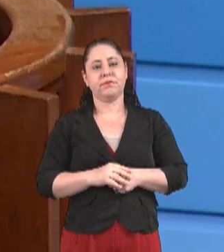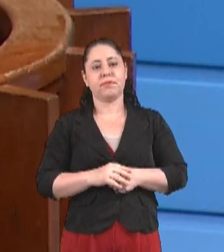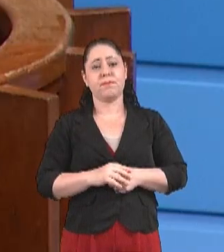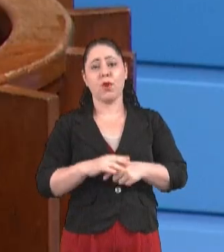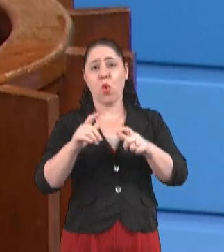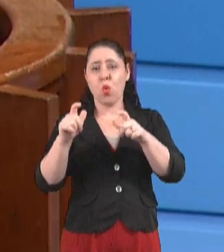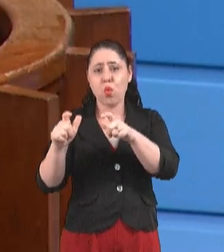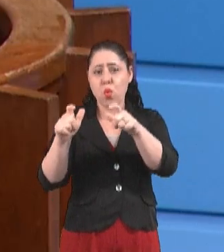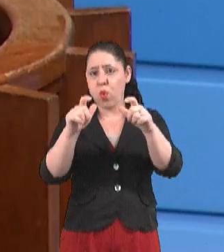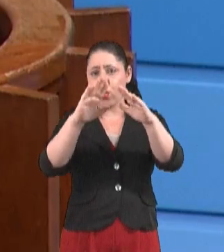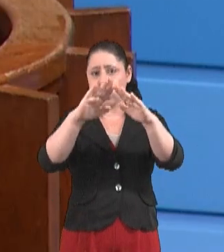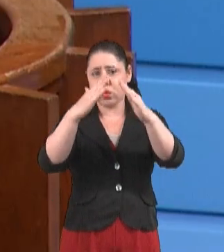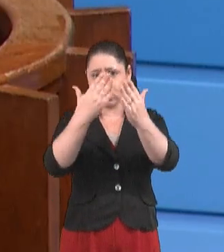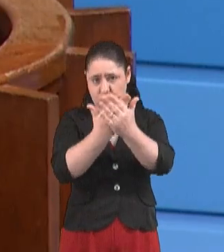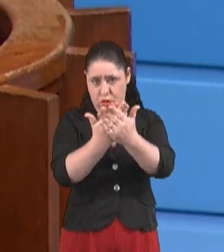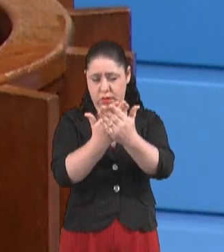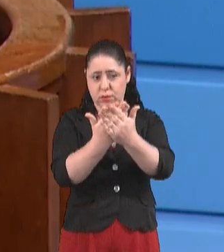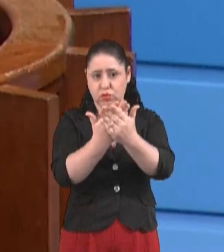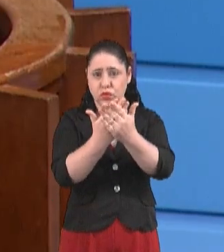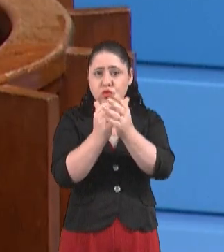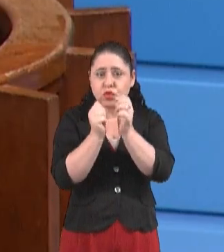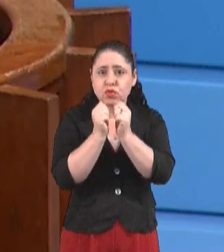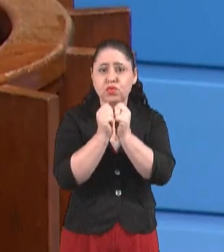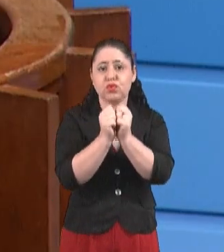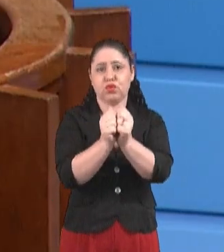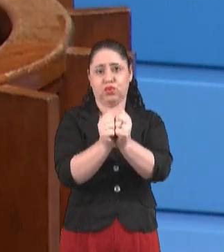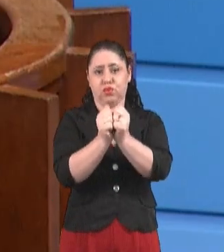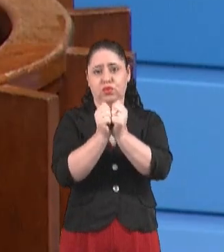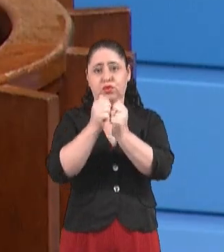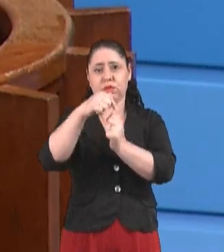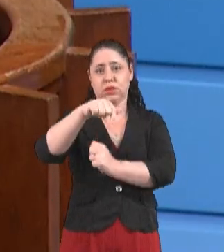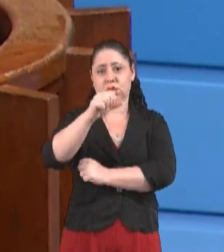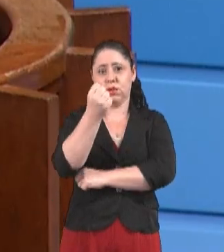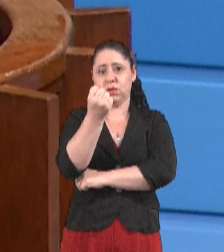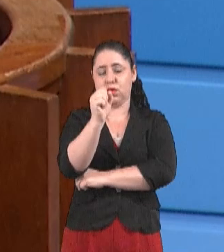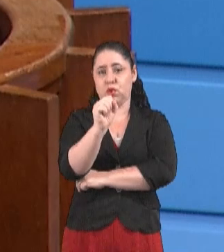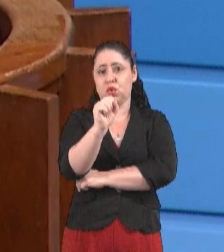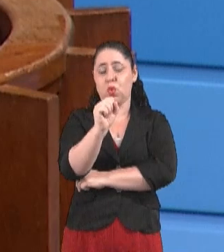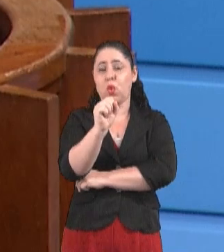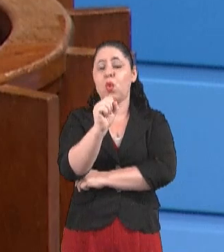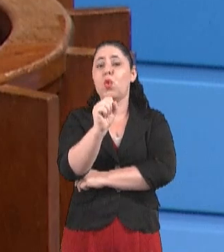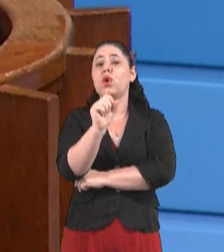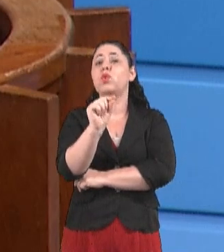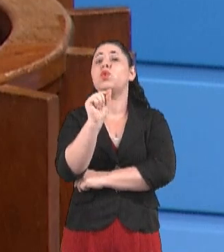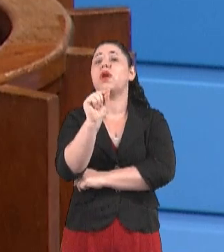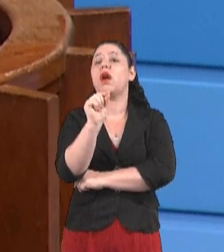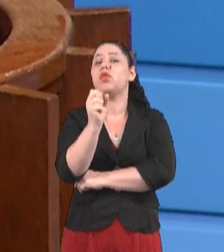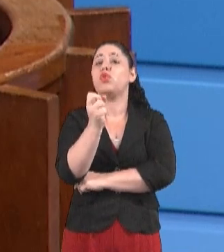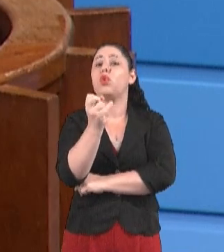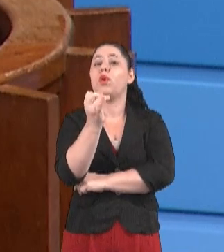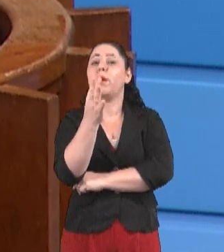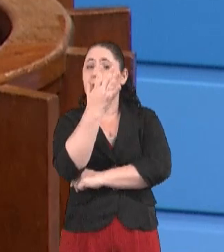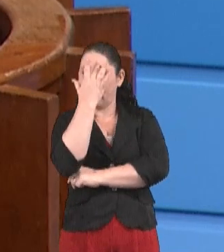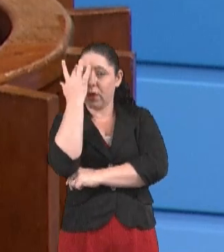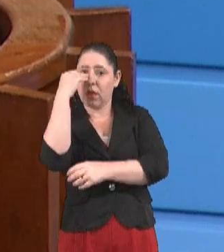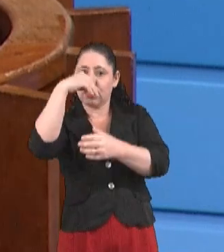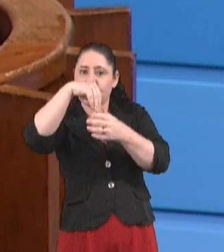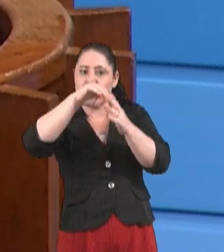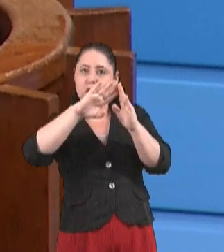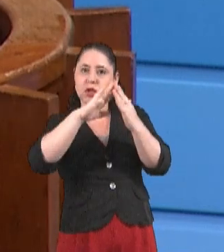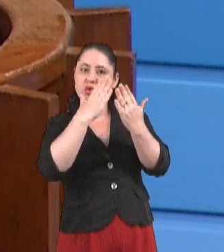Estabelecimentos de ensino e escolas, juntos, somaram 78 casos. Ou seja, dentro